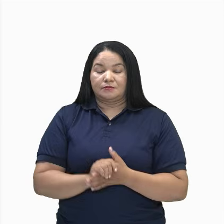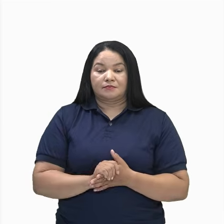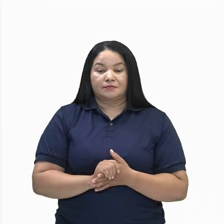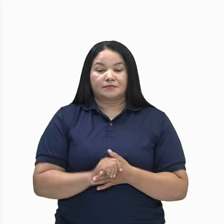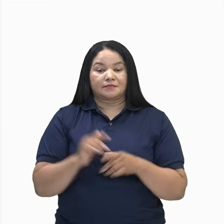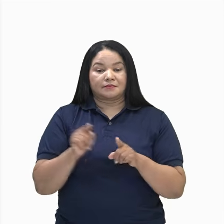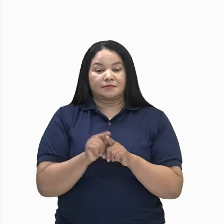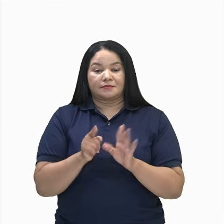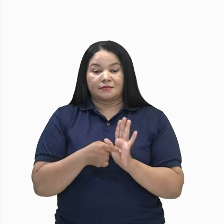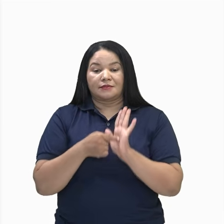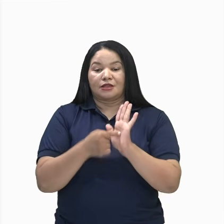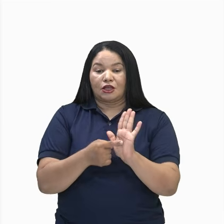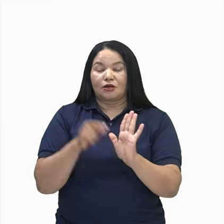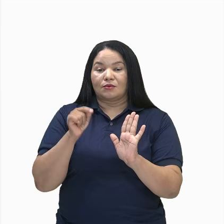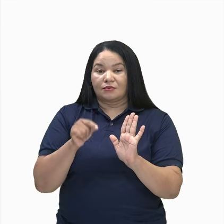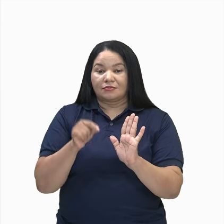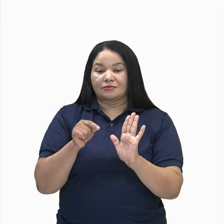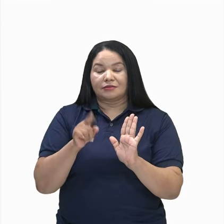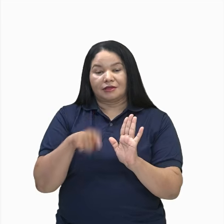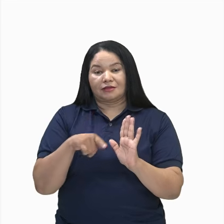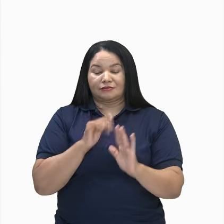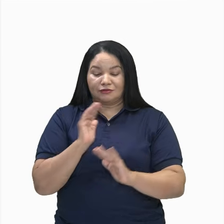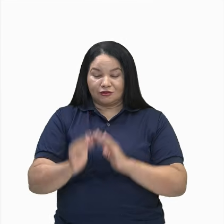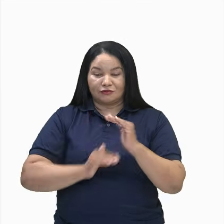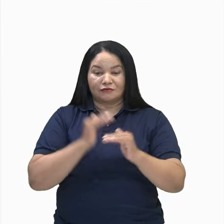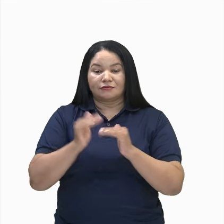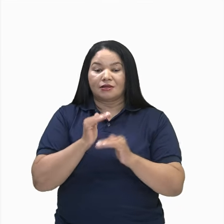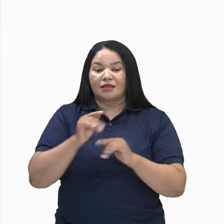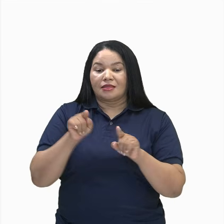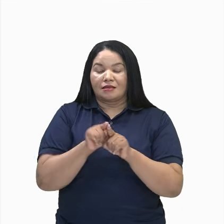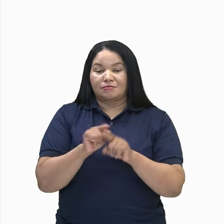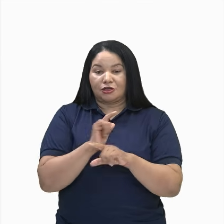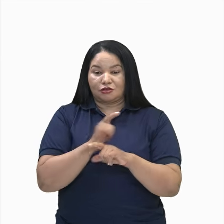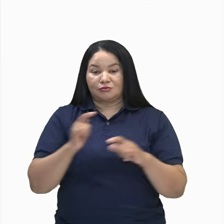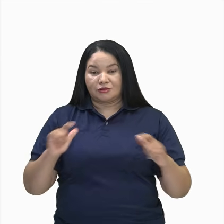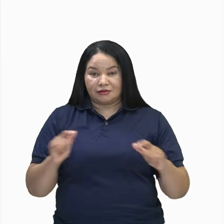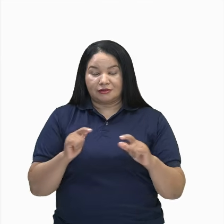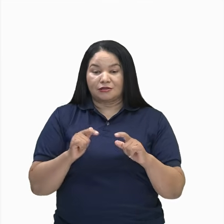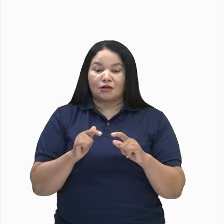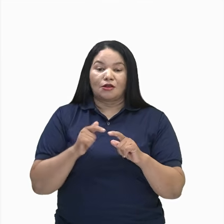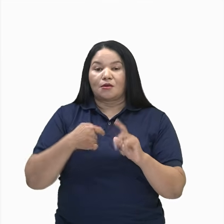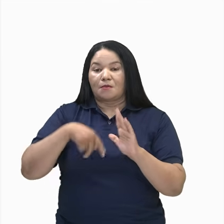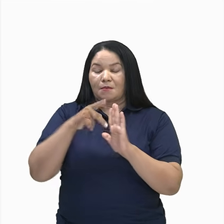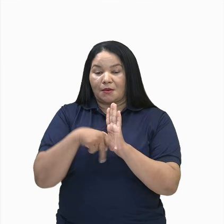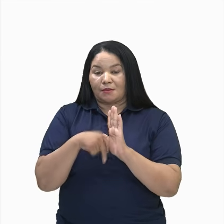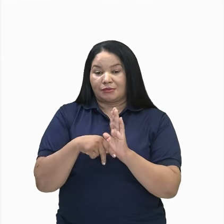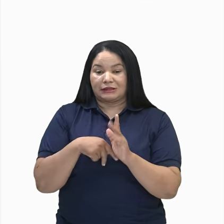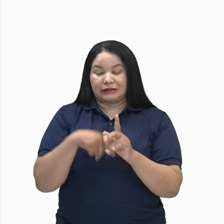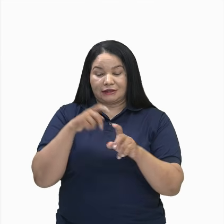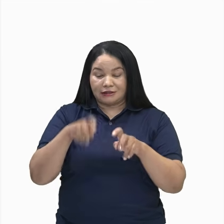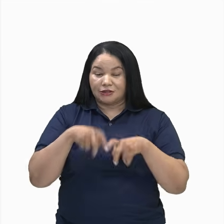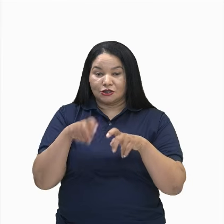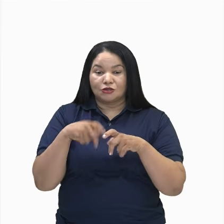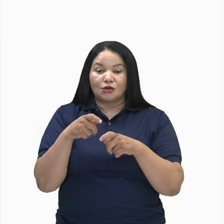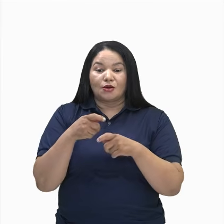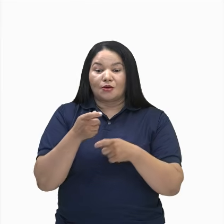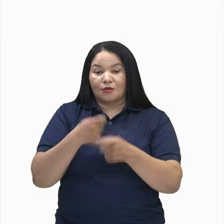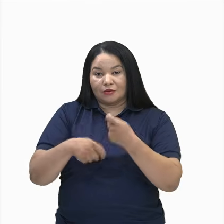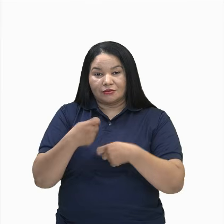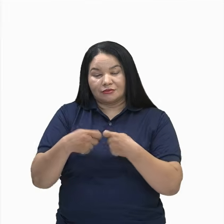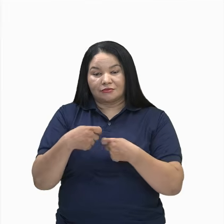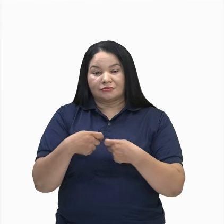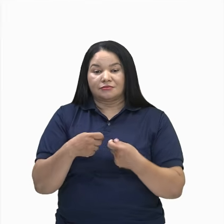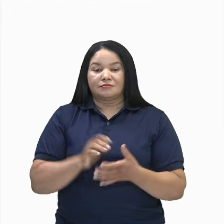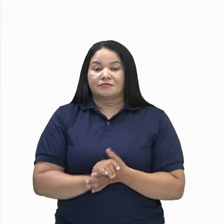temos justamente a questão do desenvolvimento e a expansão do agronegócio, né? Então, nessa segunda parte, temos o alvo da